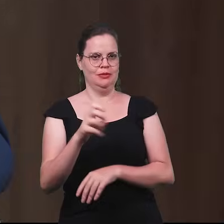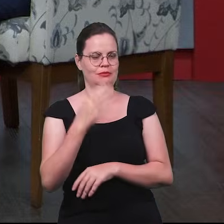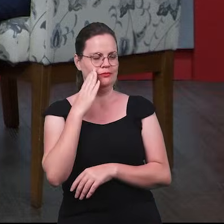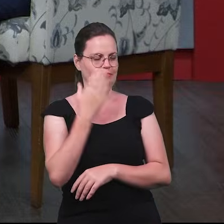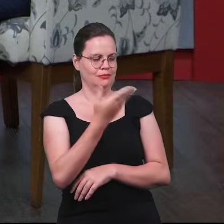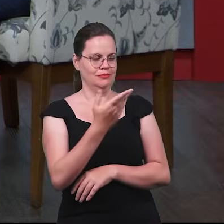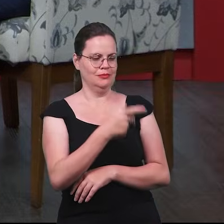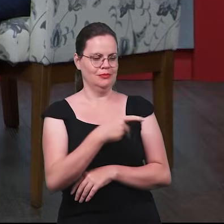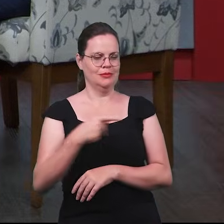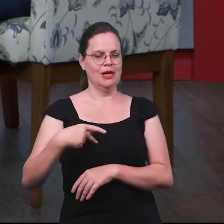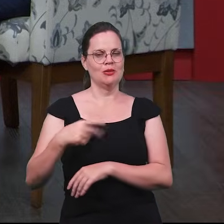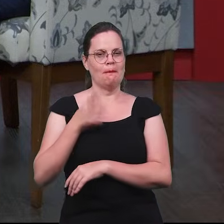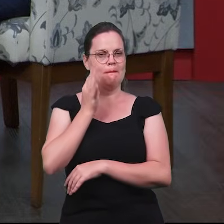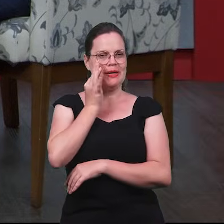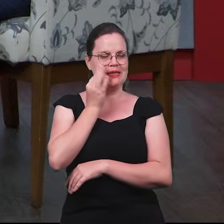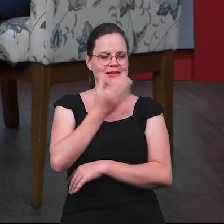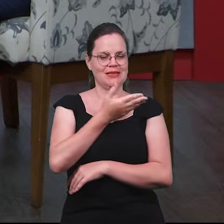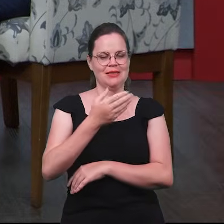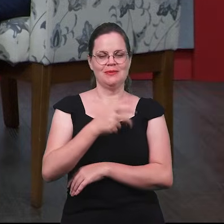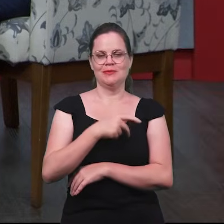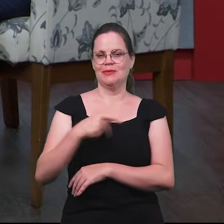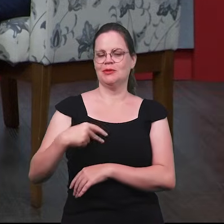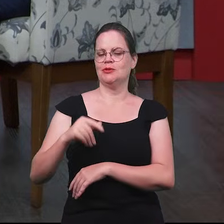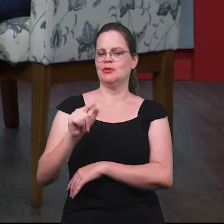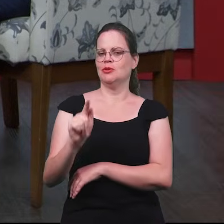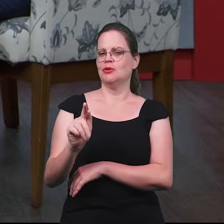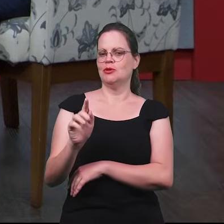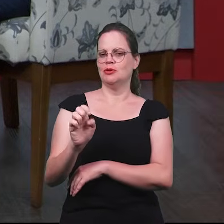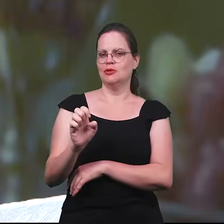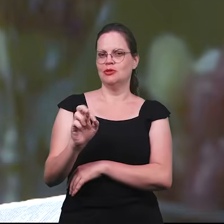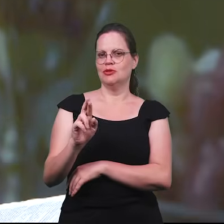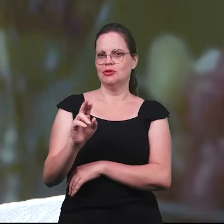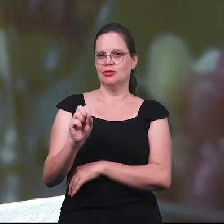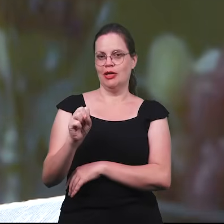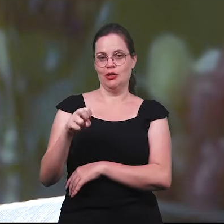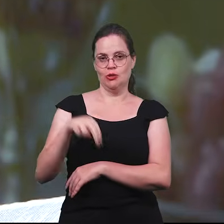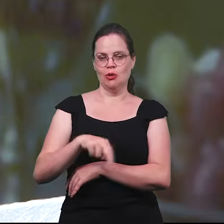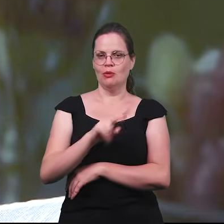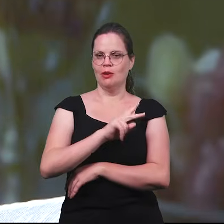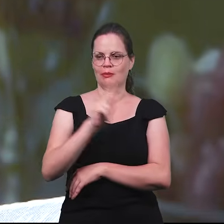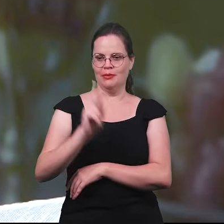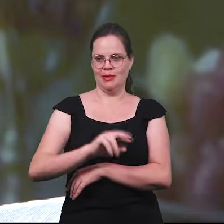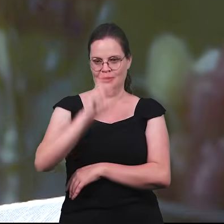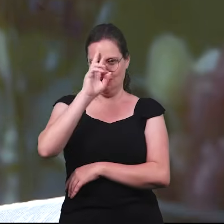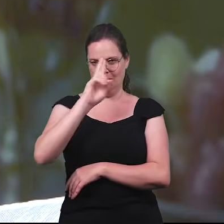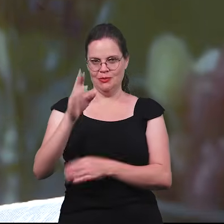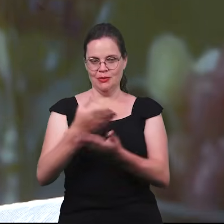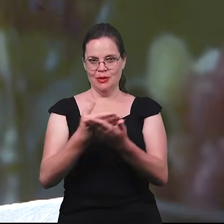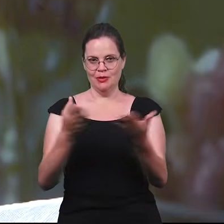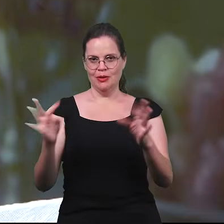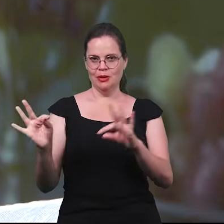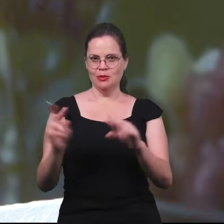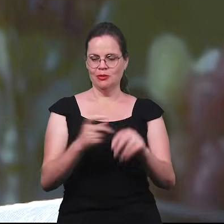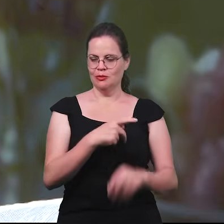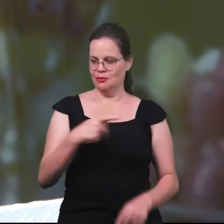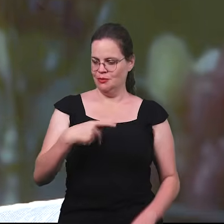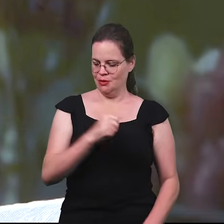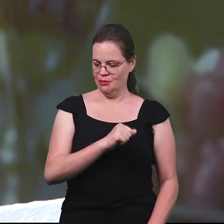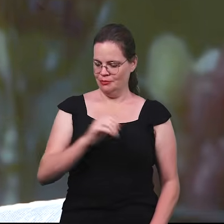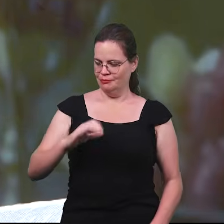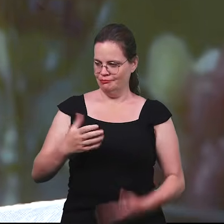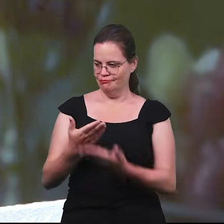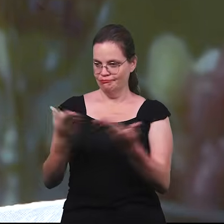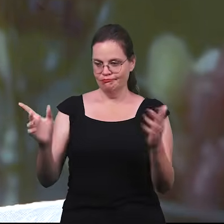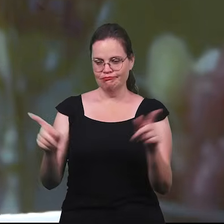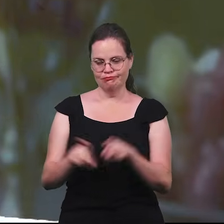Gerson. Paz do Senhor, pastor Gerson. Paz do Senhor, pastor Antônio Carlos. Paz do Senhor aos nossos queridos que têm nos assistido